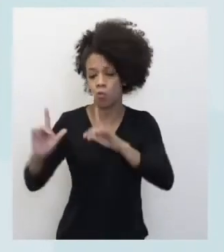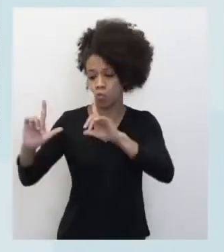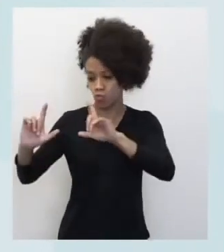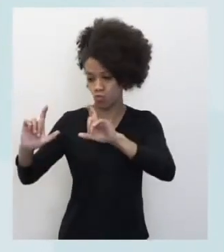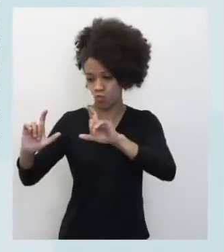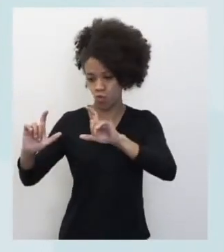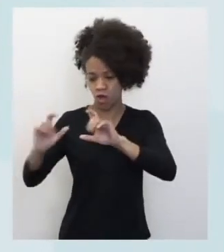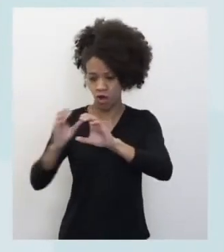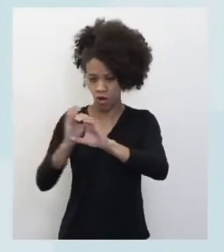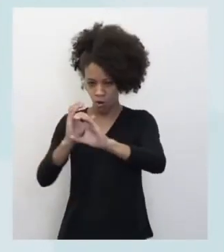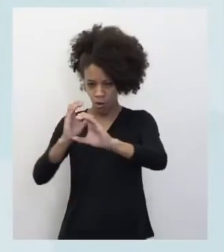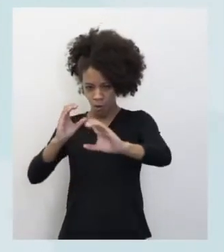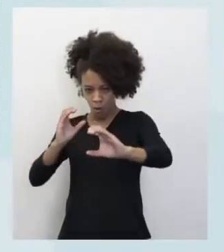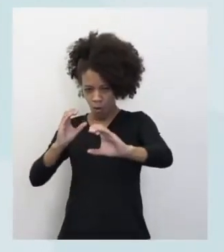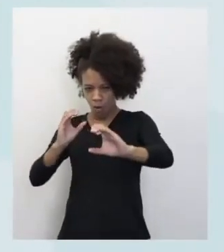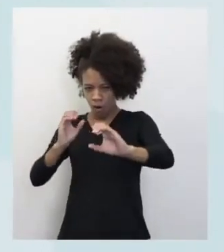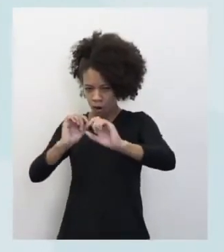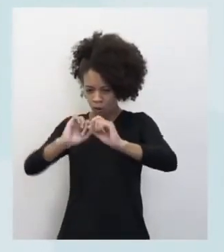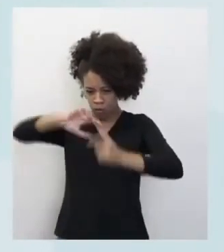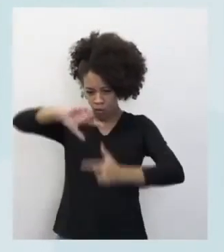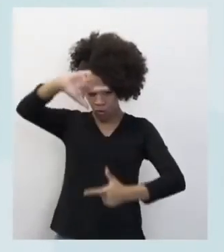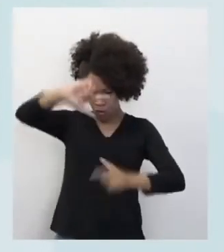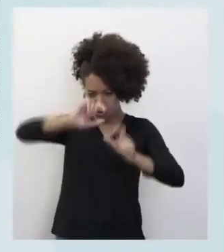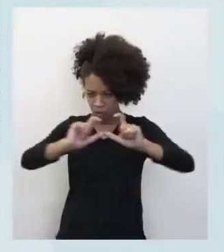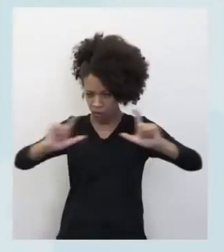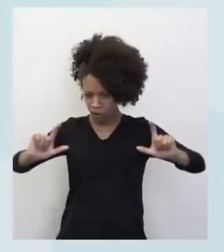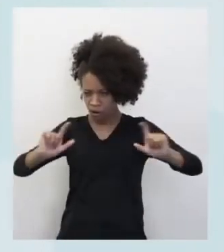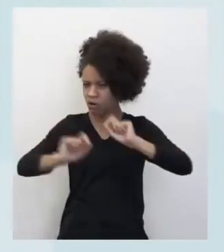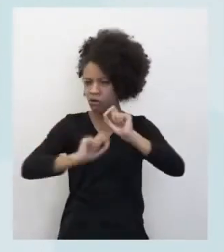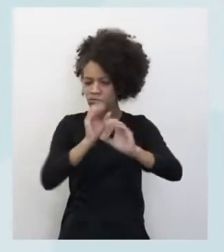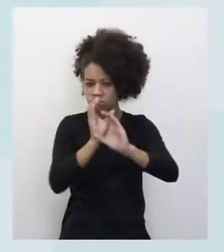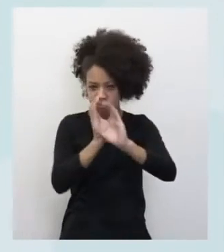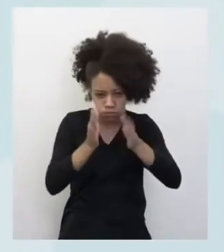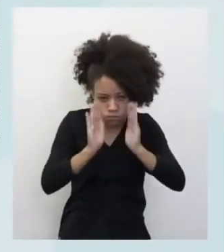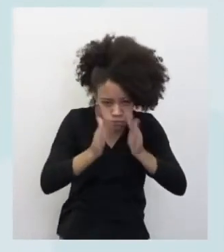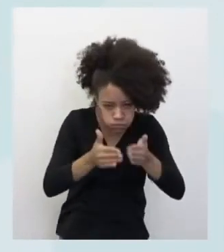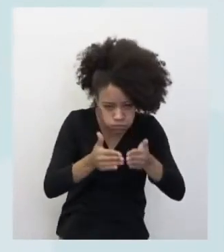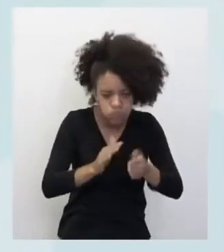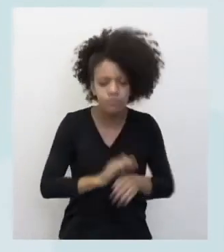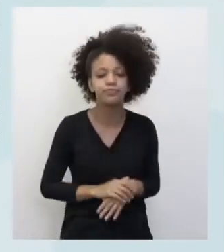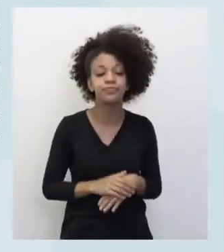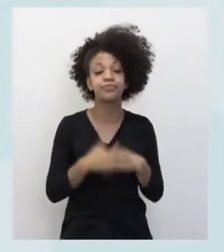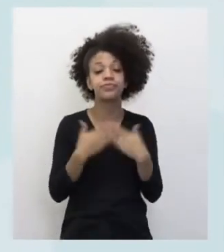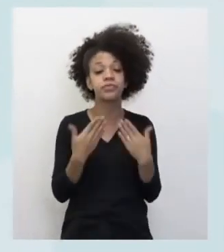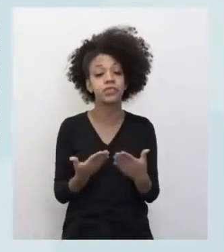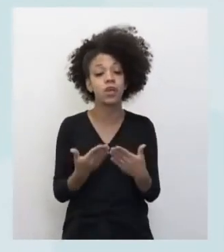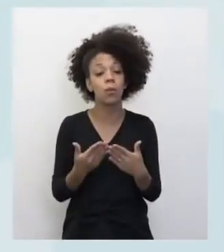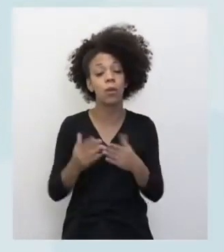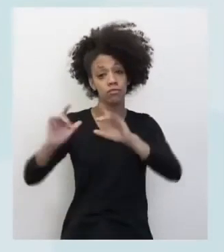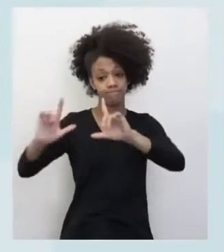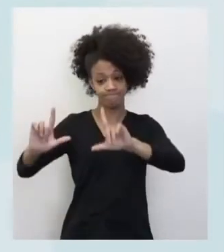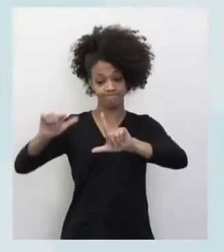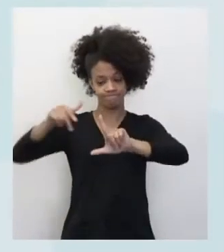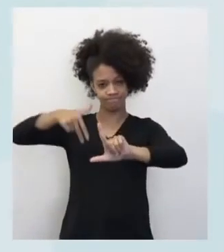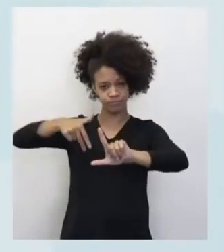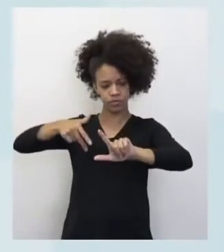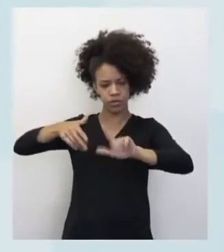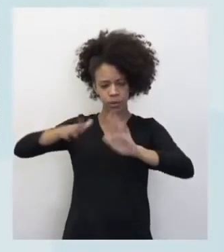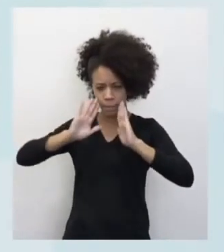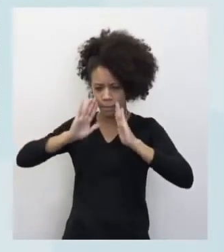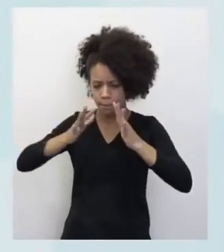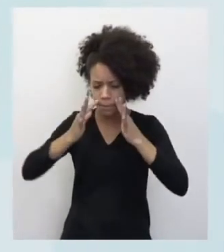ângulo, profundidade e o que está sendo focalizado. Olha só, a figura se distingue do fundo pela atenção que desperta